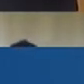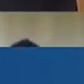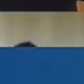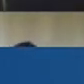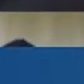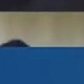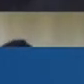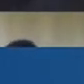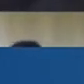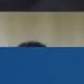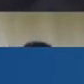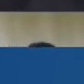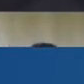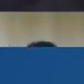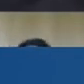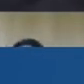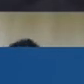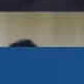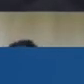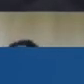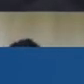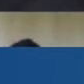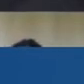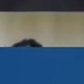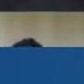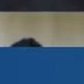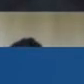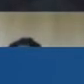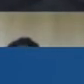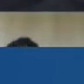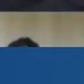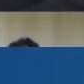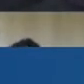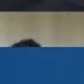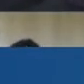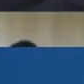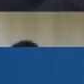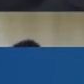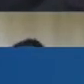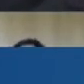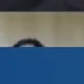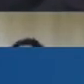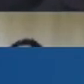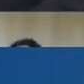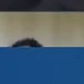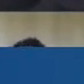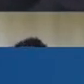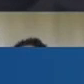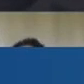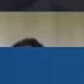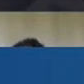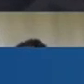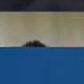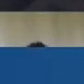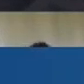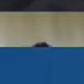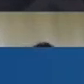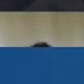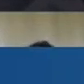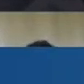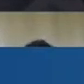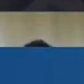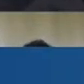outras pessoas que participaram, determinaram a ocorrência dos homicídios que